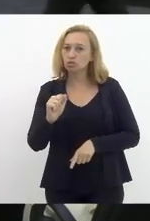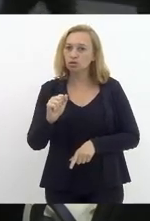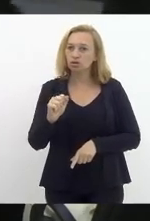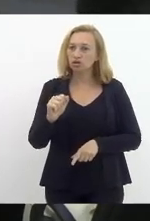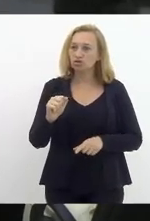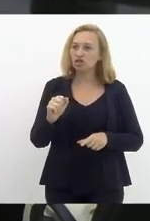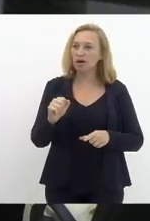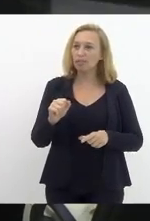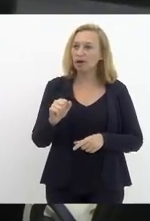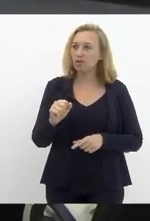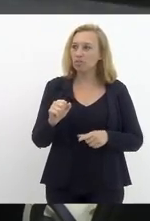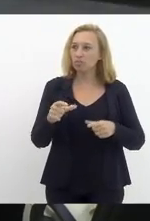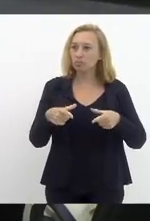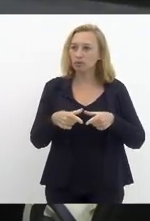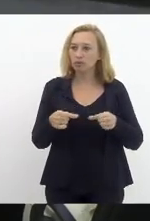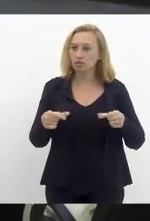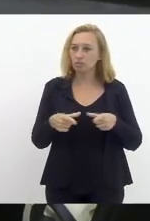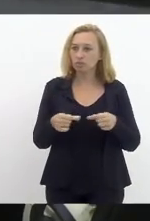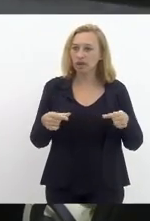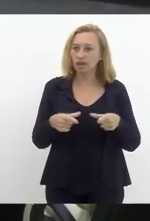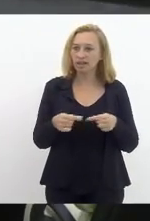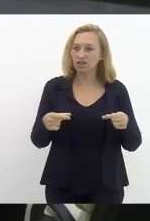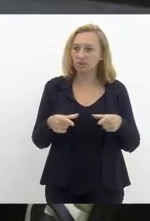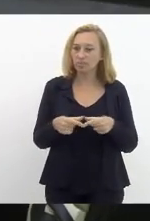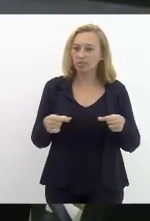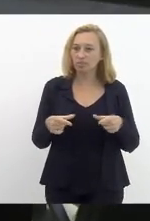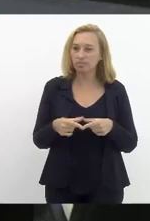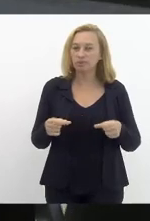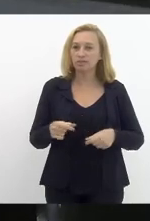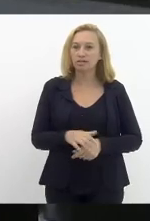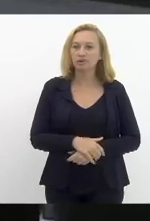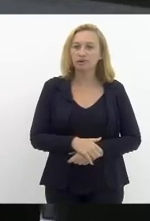abrilhanta a nossa reunião, tá?